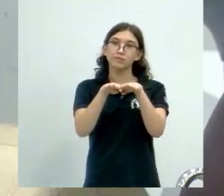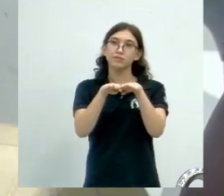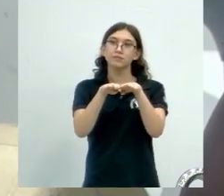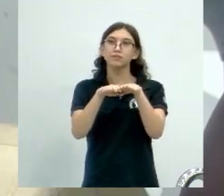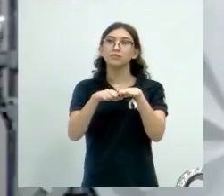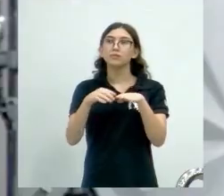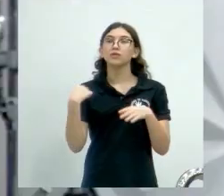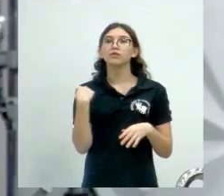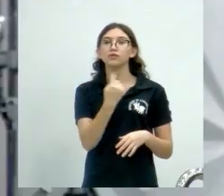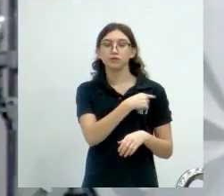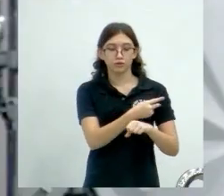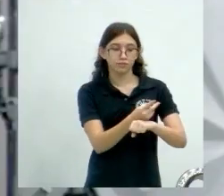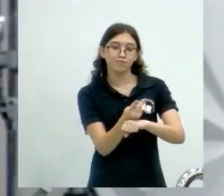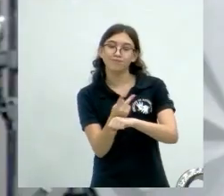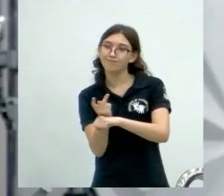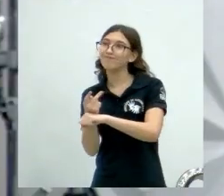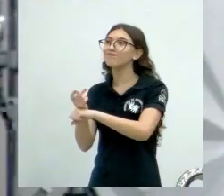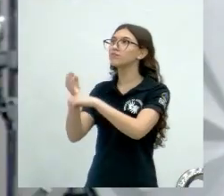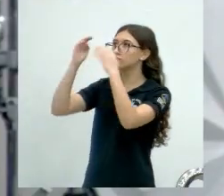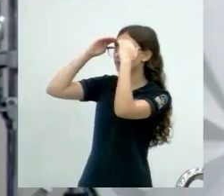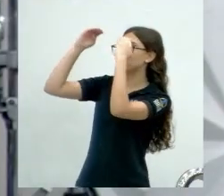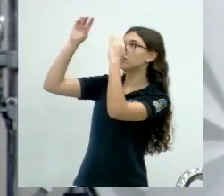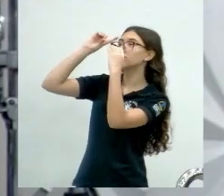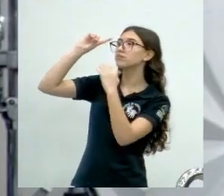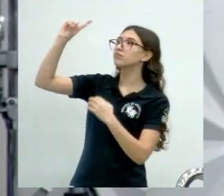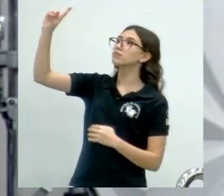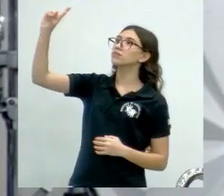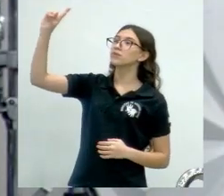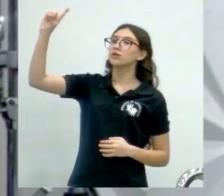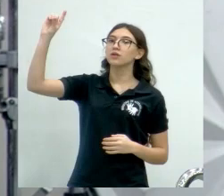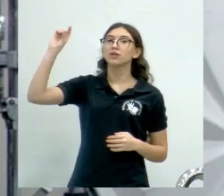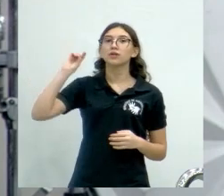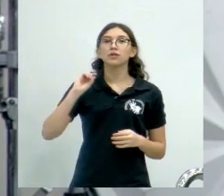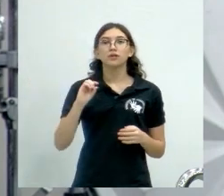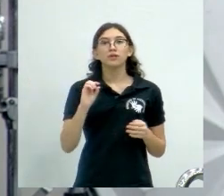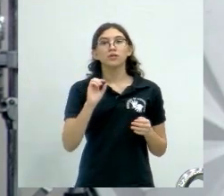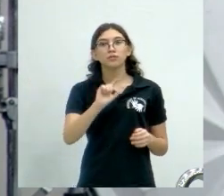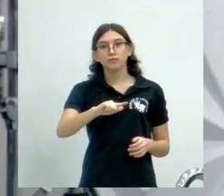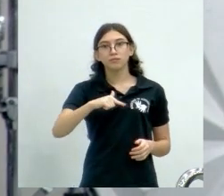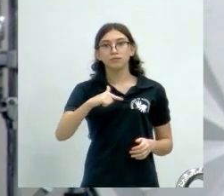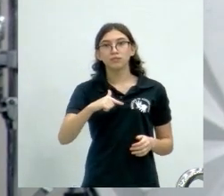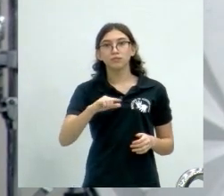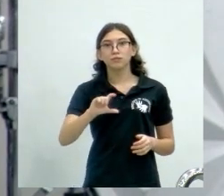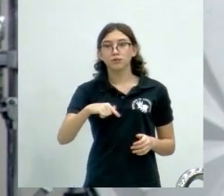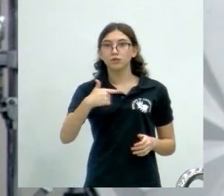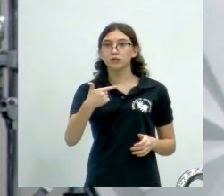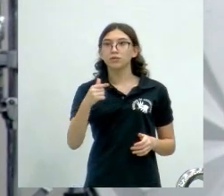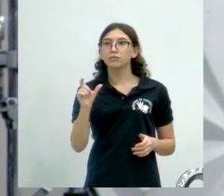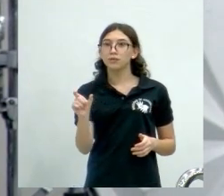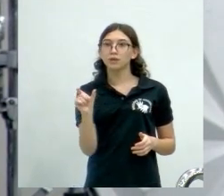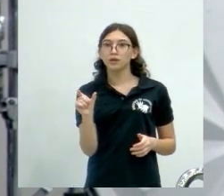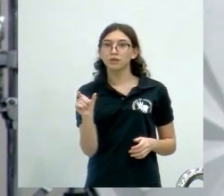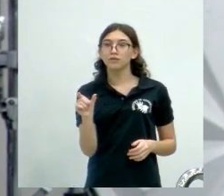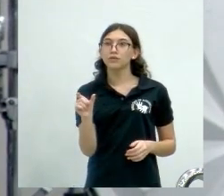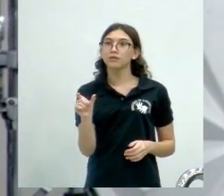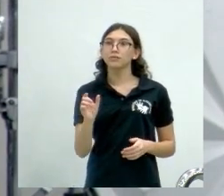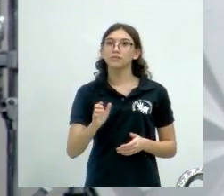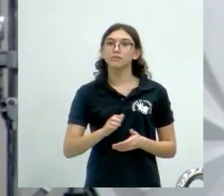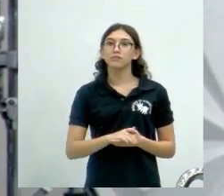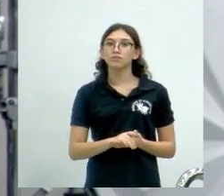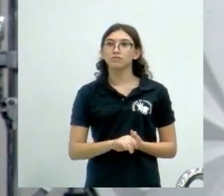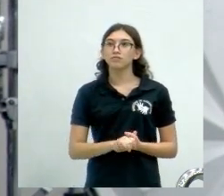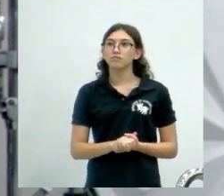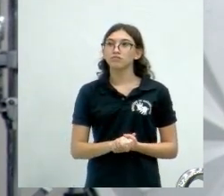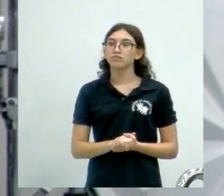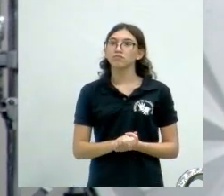ao Senhor. Uma outra palavra dentro desse bojo aqui é o bom senso, o ormã, tá? Que também